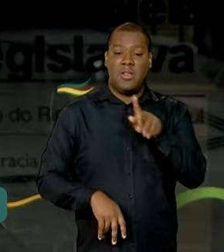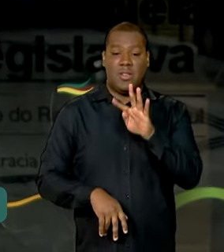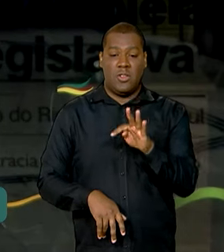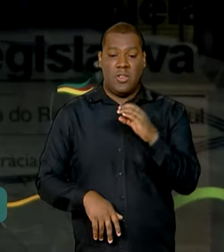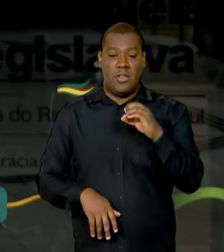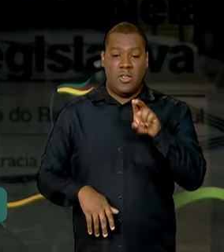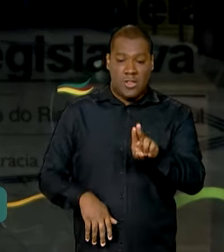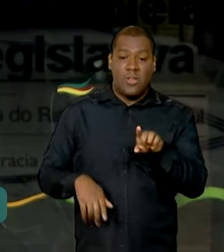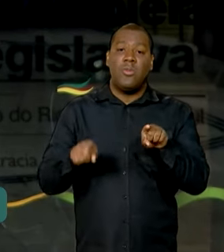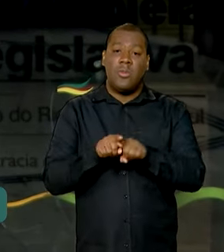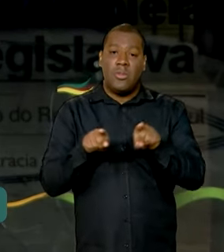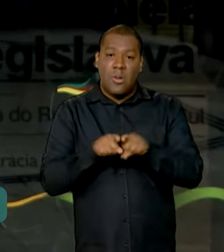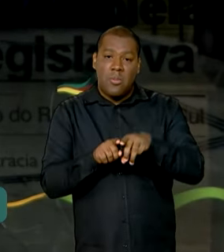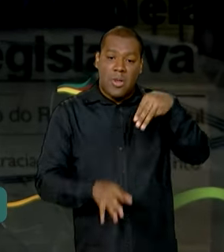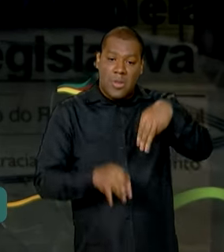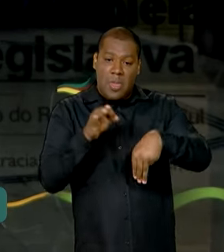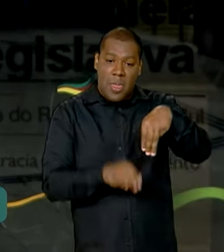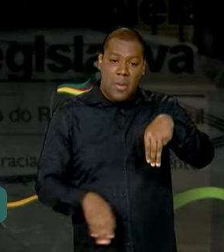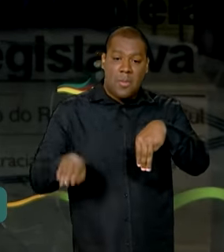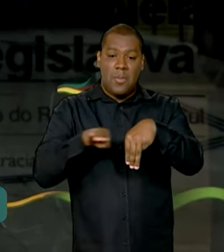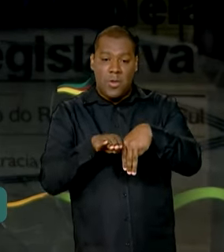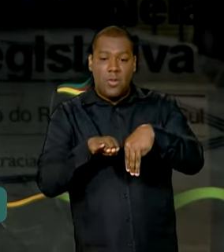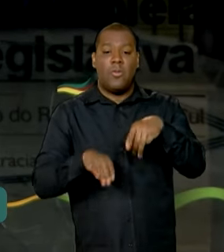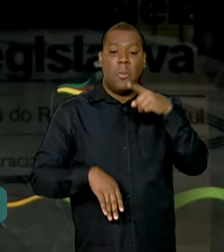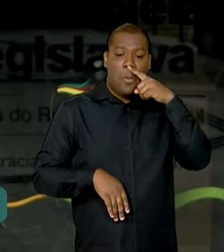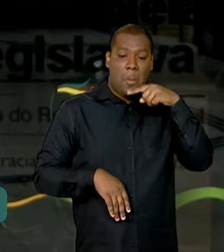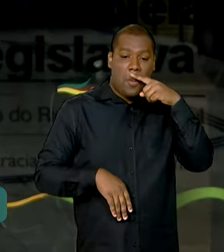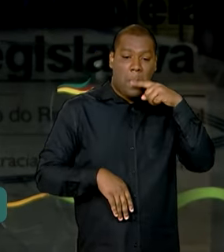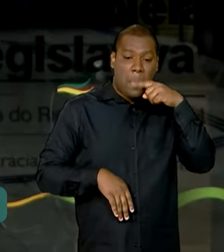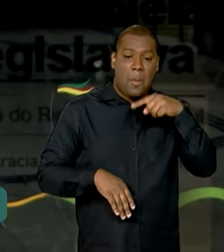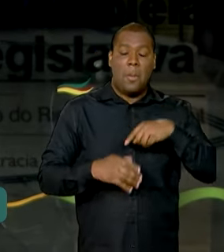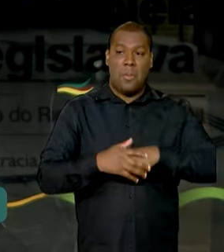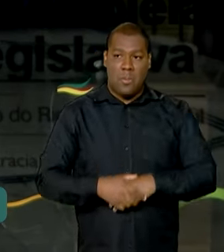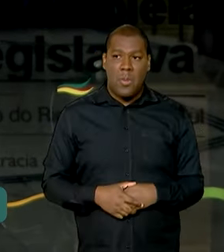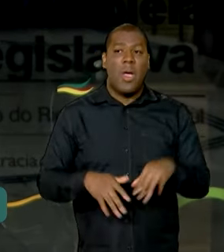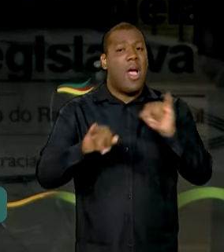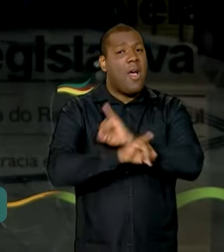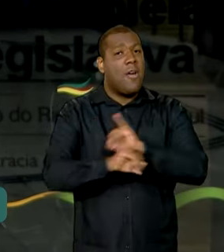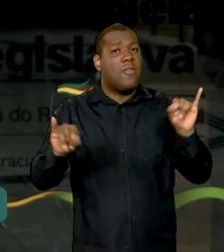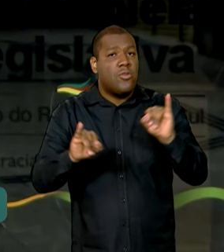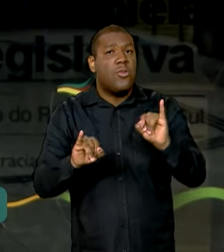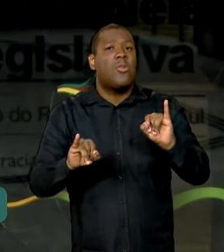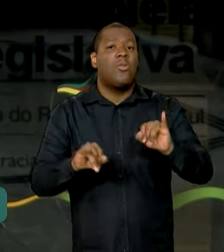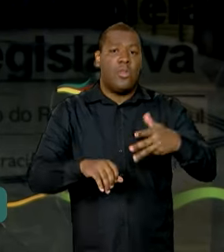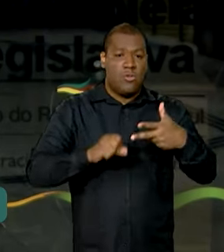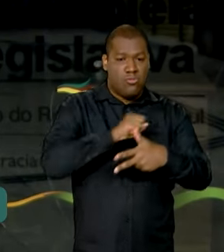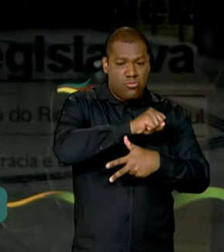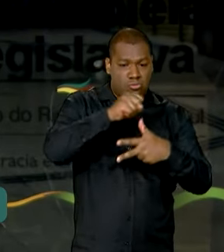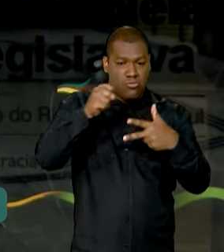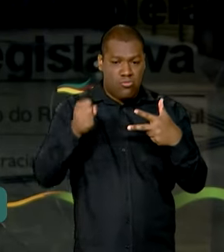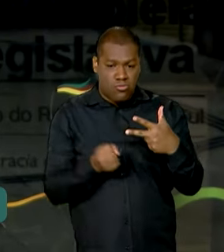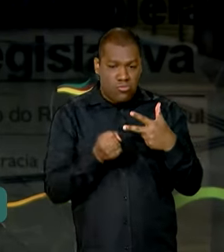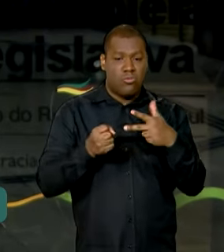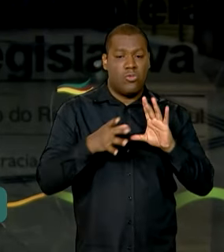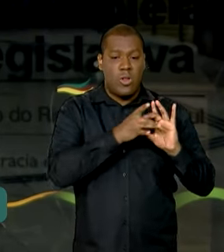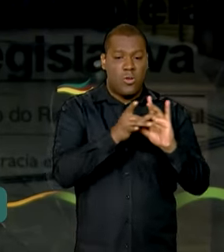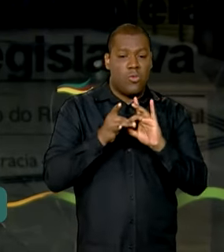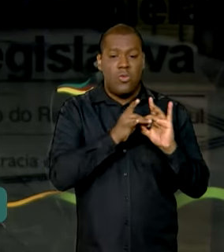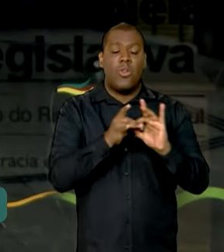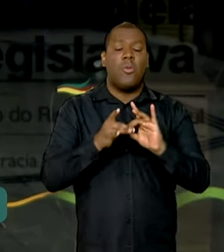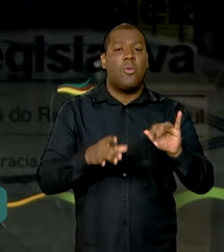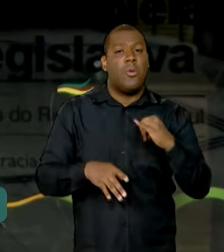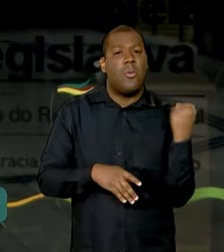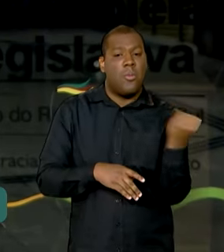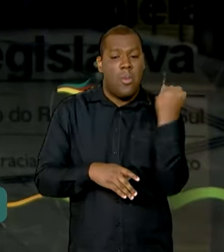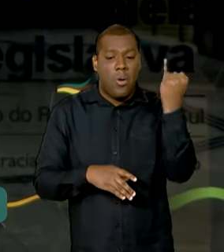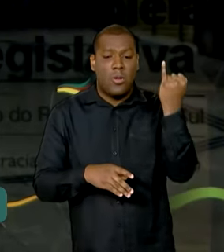ministro Edson Fachin. Ele salientou a importância, né, da união dos três poderes e continuou